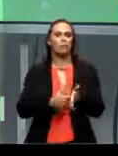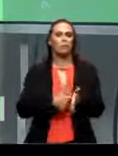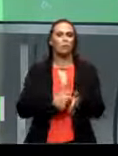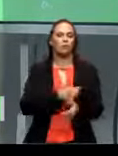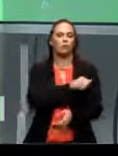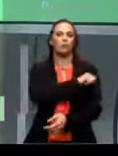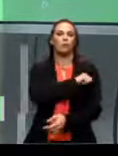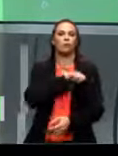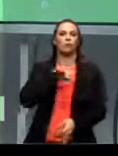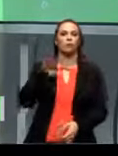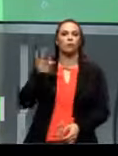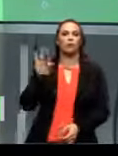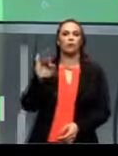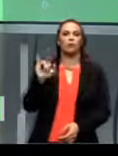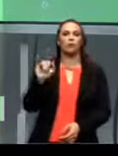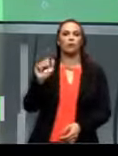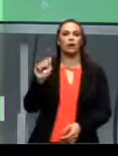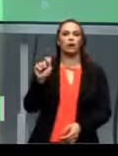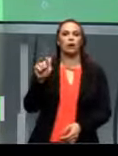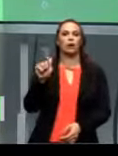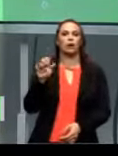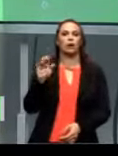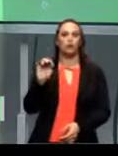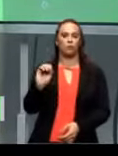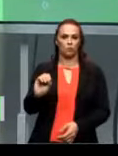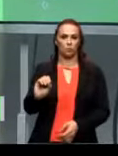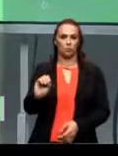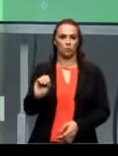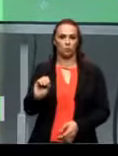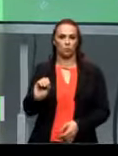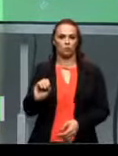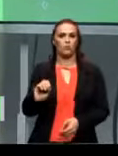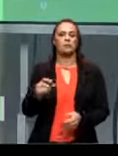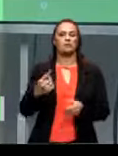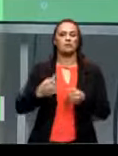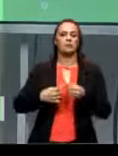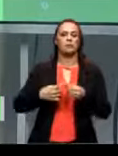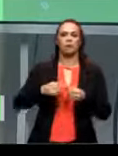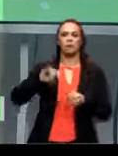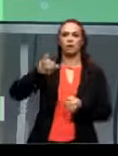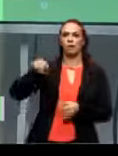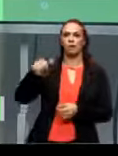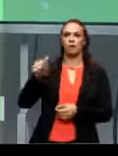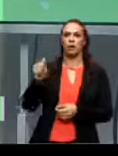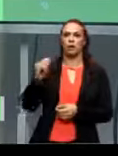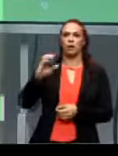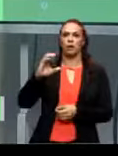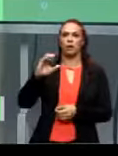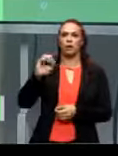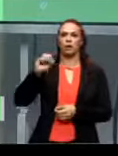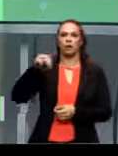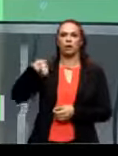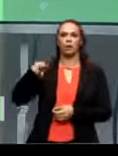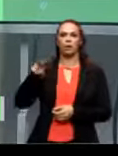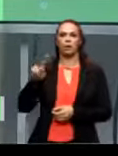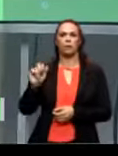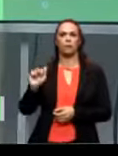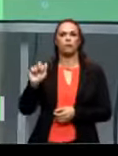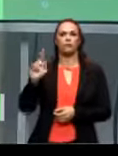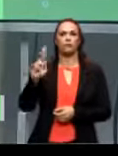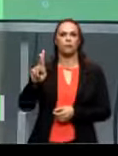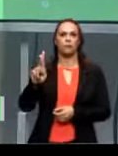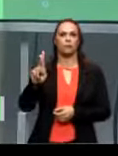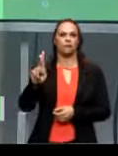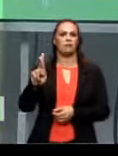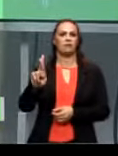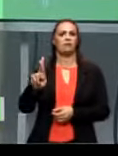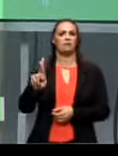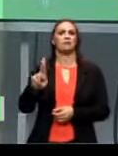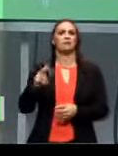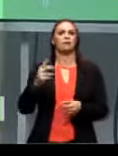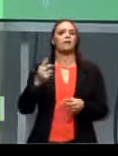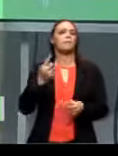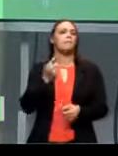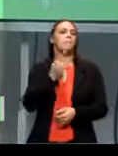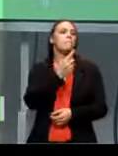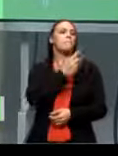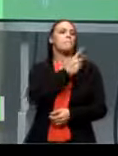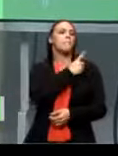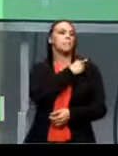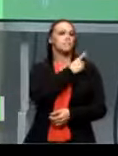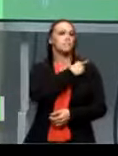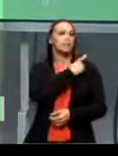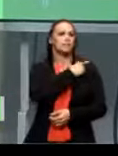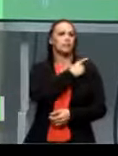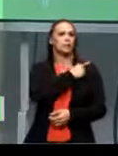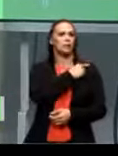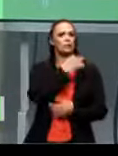Escola Diva Medeiros, de Japonvar. Ele está no primeiro ano. Muito obrigada pela